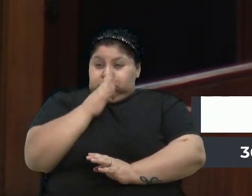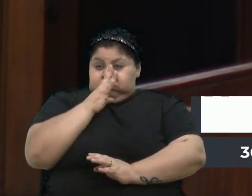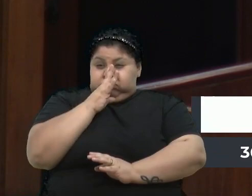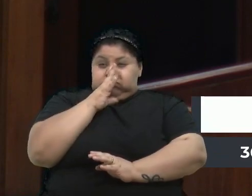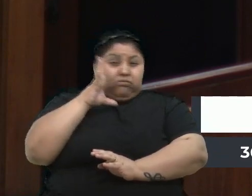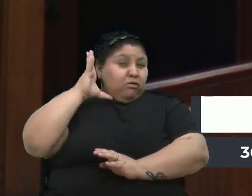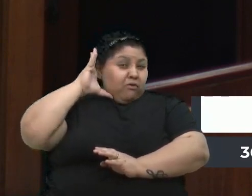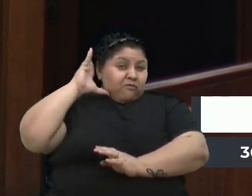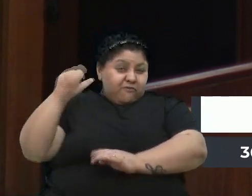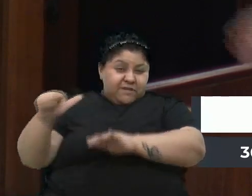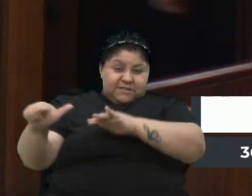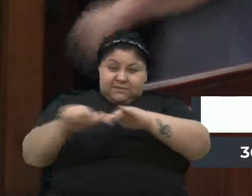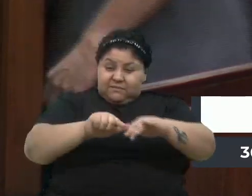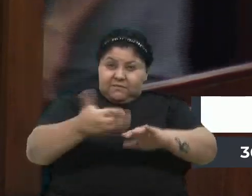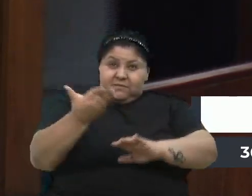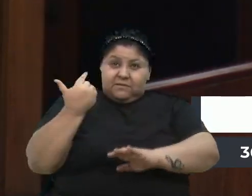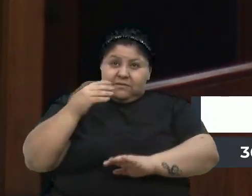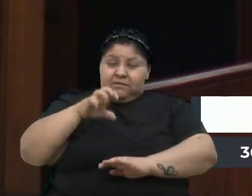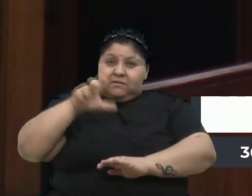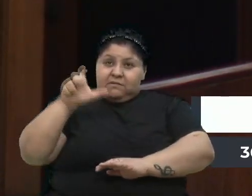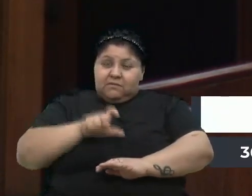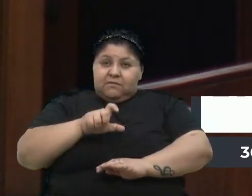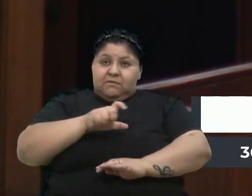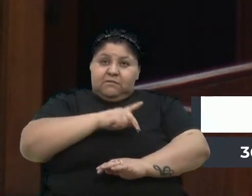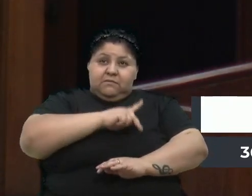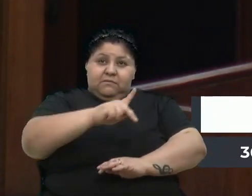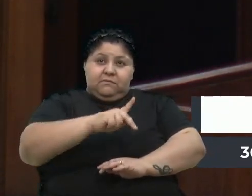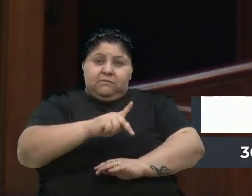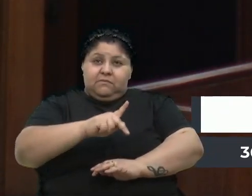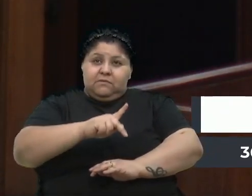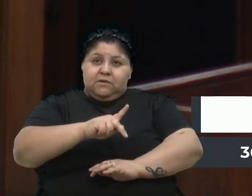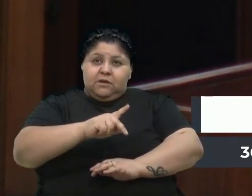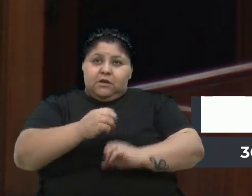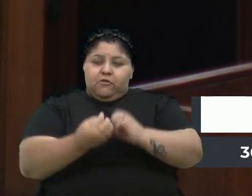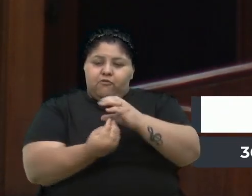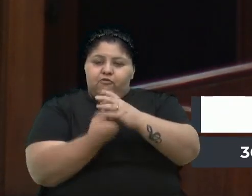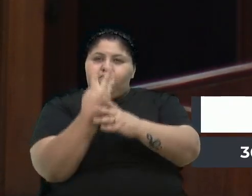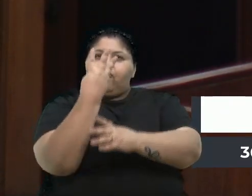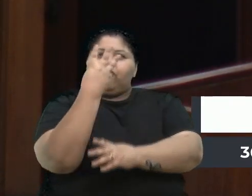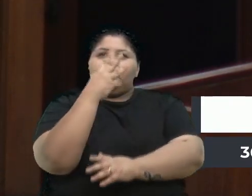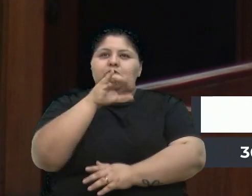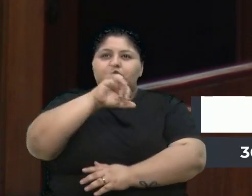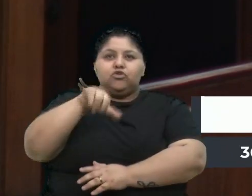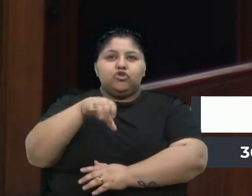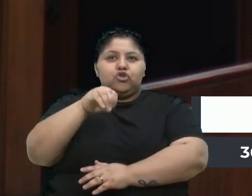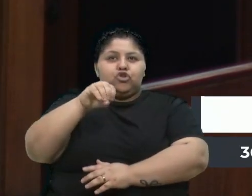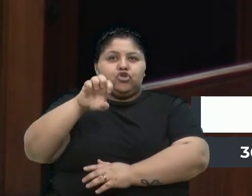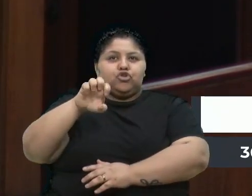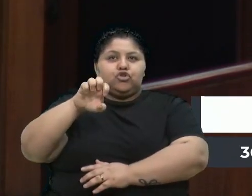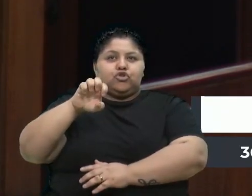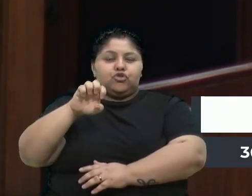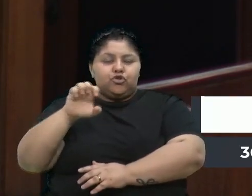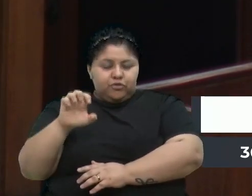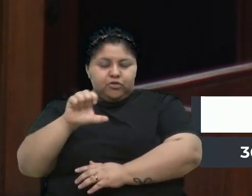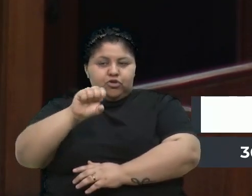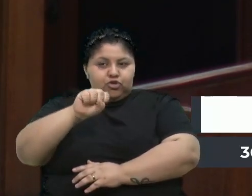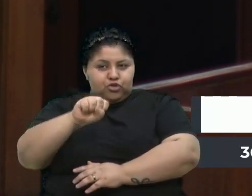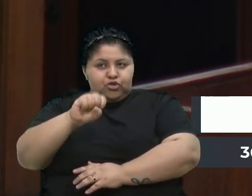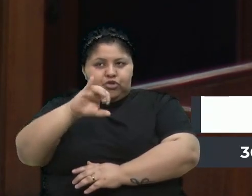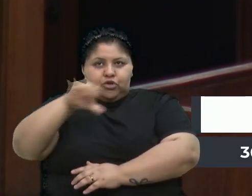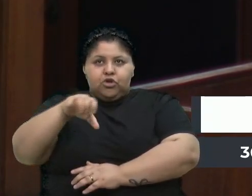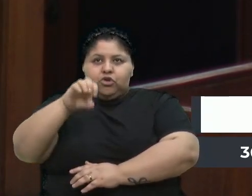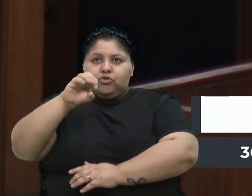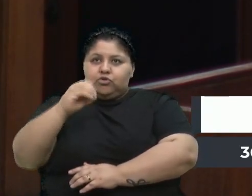na semana passada do ex-presidente da Fundação Universidade de Caxias do Sul, seu José Quadros dos Santos. Ele veio aqui